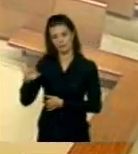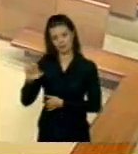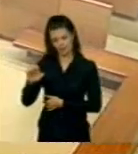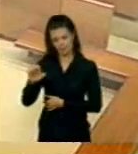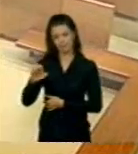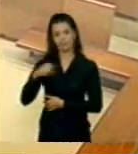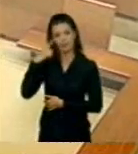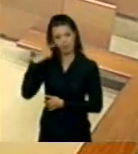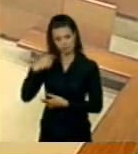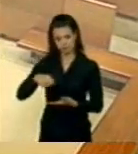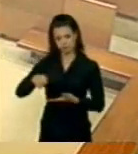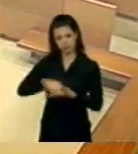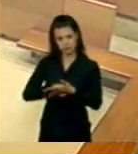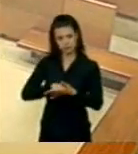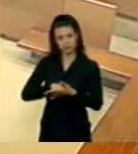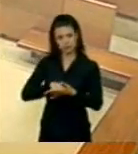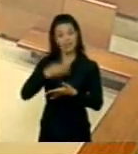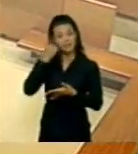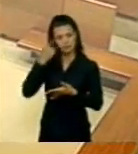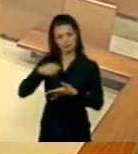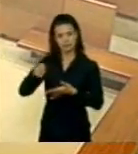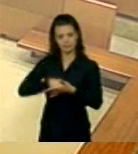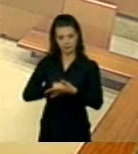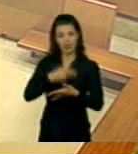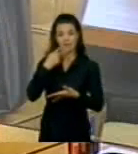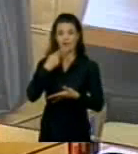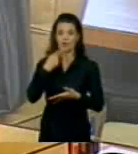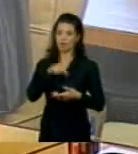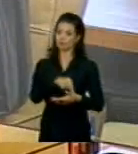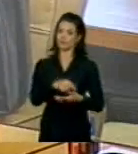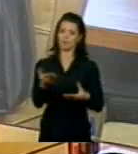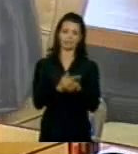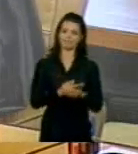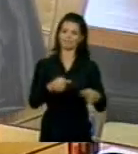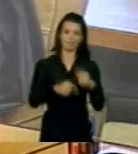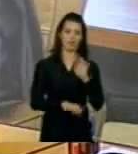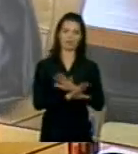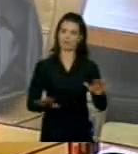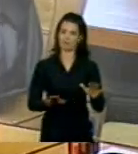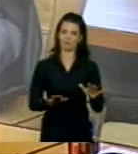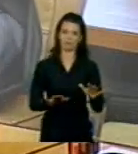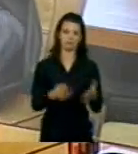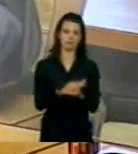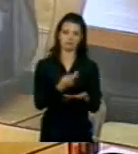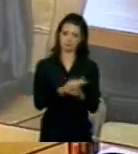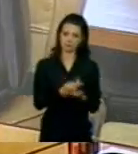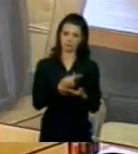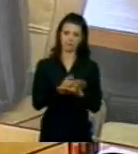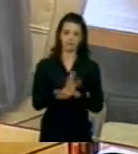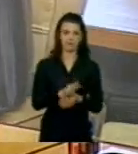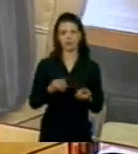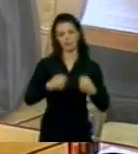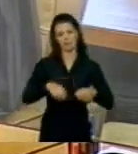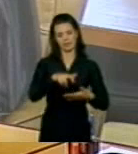Echeverria, manifestou-se pela improcedência da ação em parecer assim emendado, e me escuso da leitura, eis